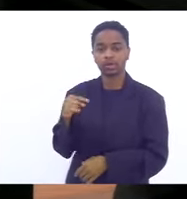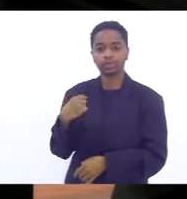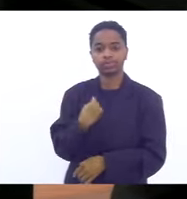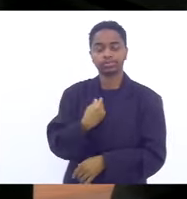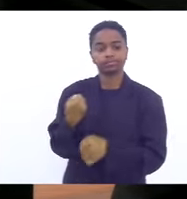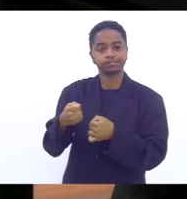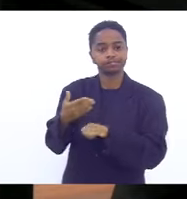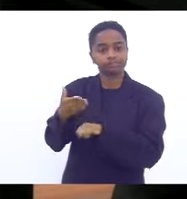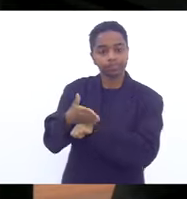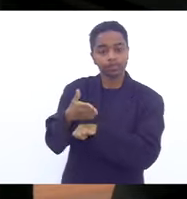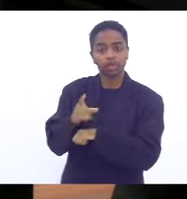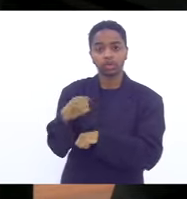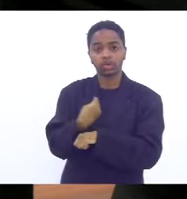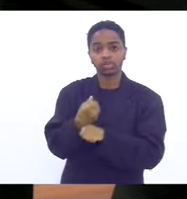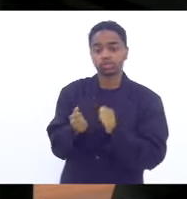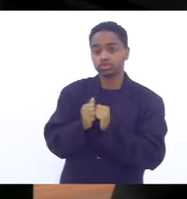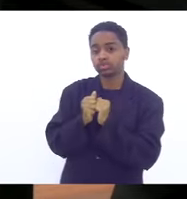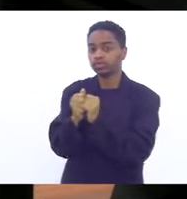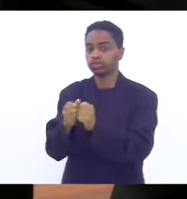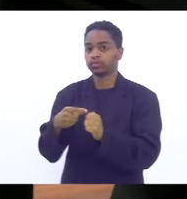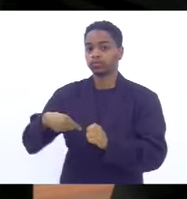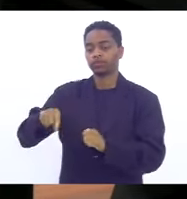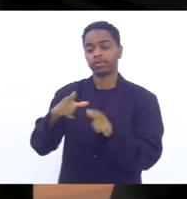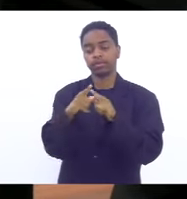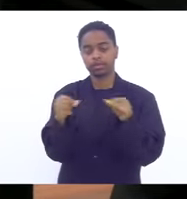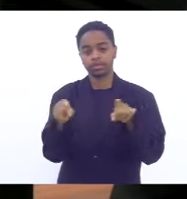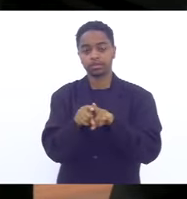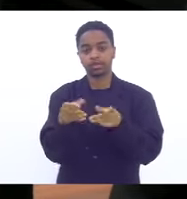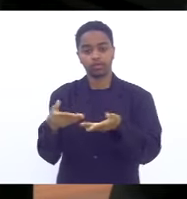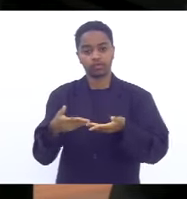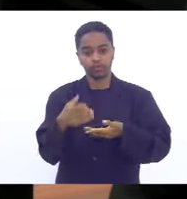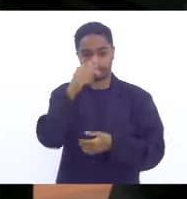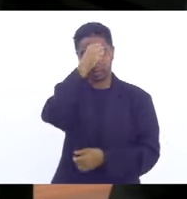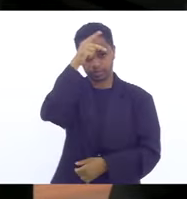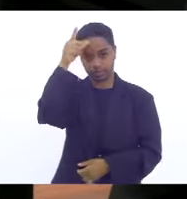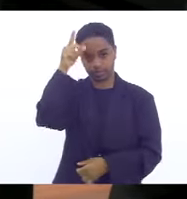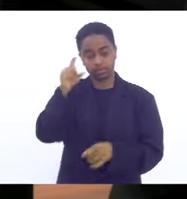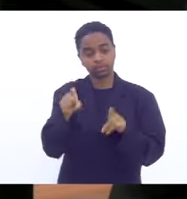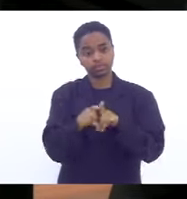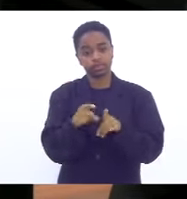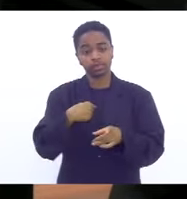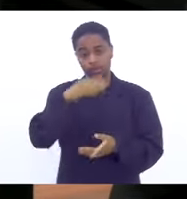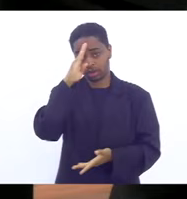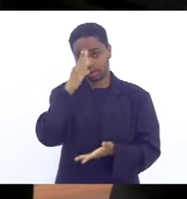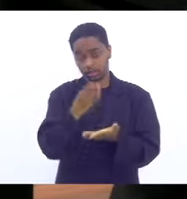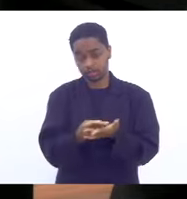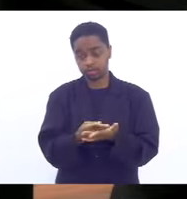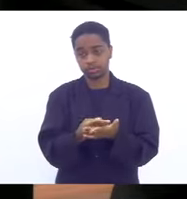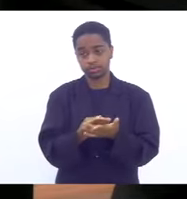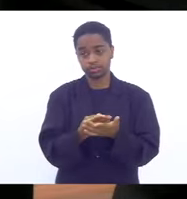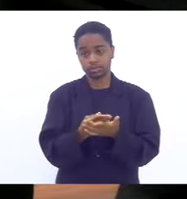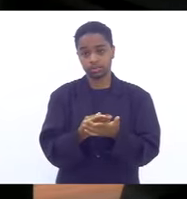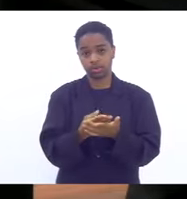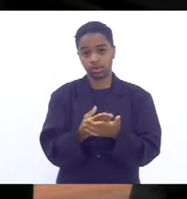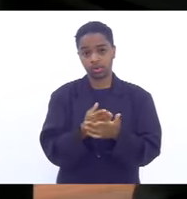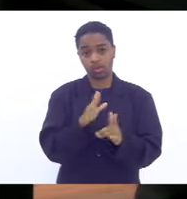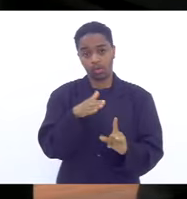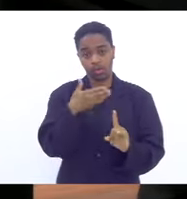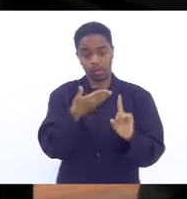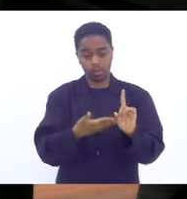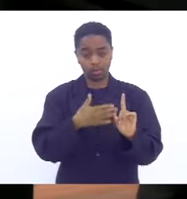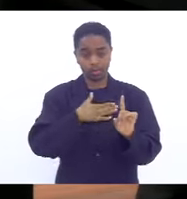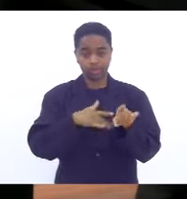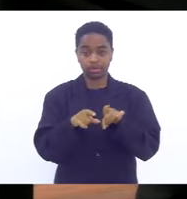decidido que vá a Brasília, que a gente possa estar convocando os prefeitos também. E eu acredito até em homenagem aqui à minha pessoa e à pessoa do